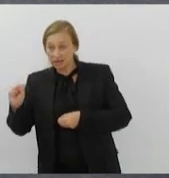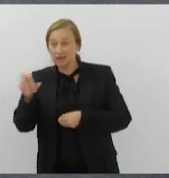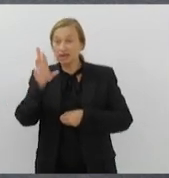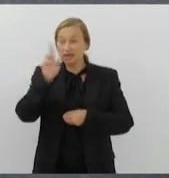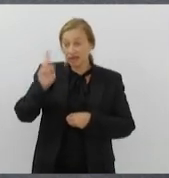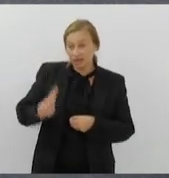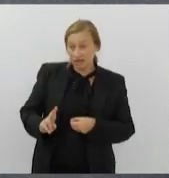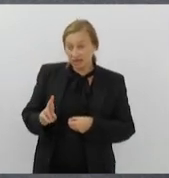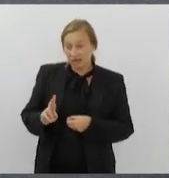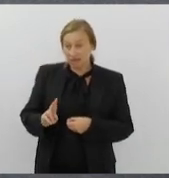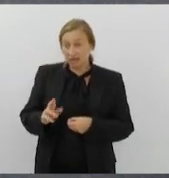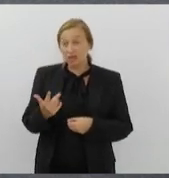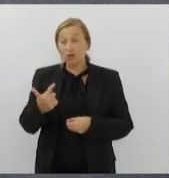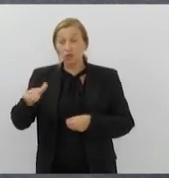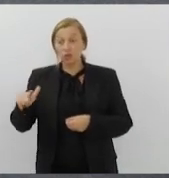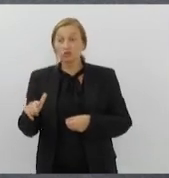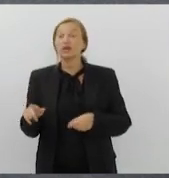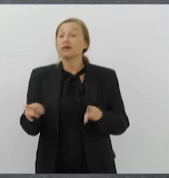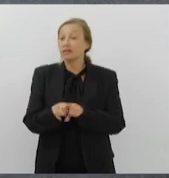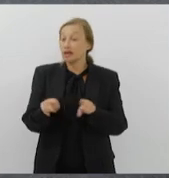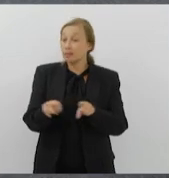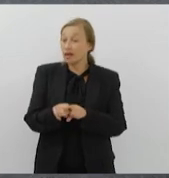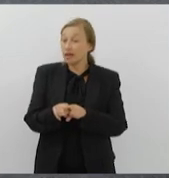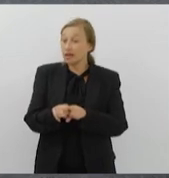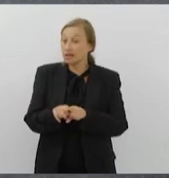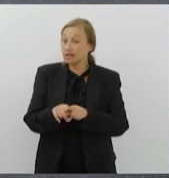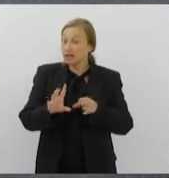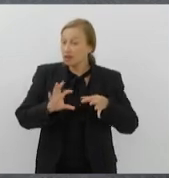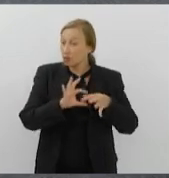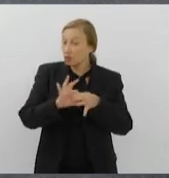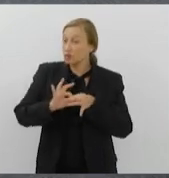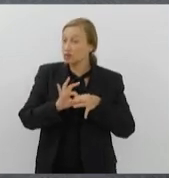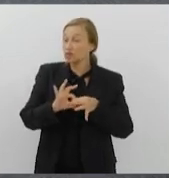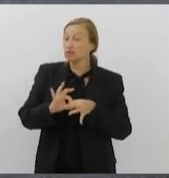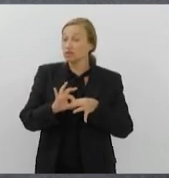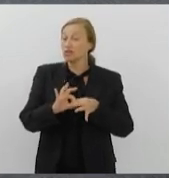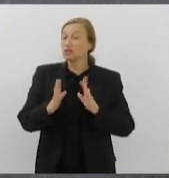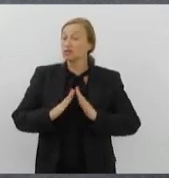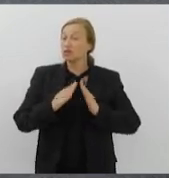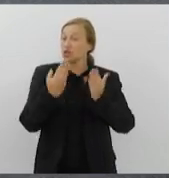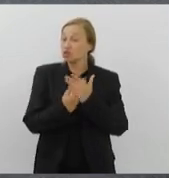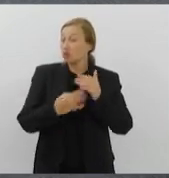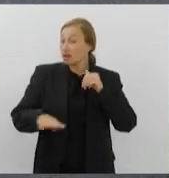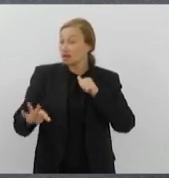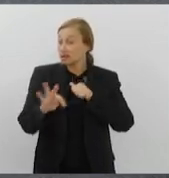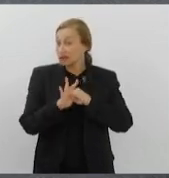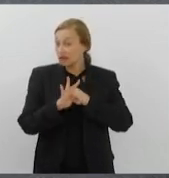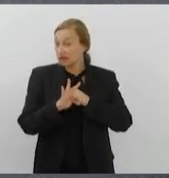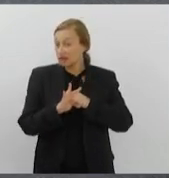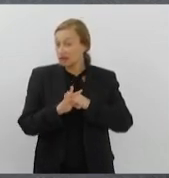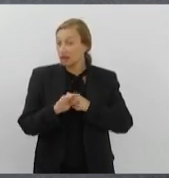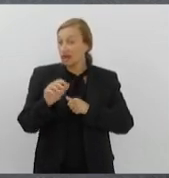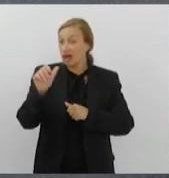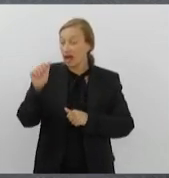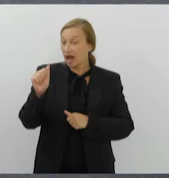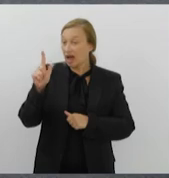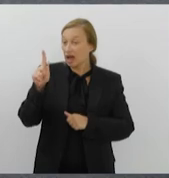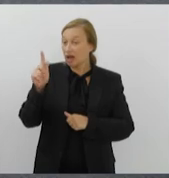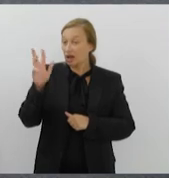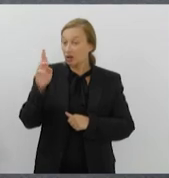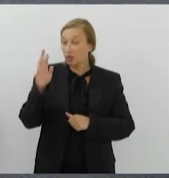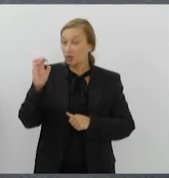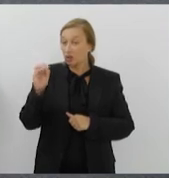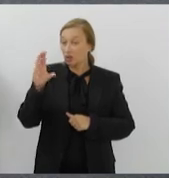também serão fortalecidos com a existência de uma escola técnica em agroecologia e